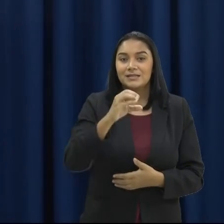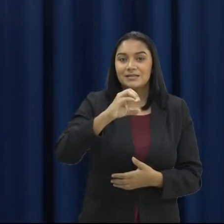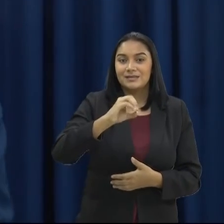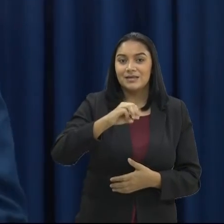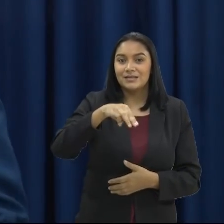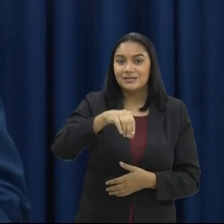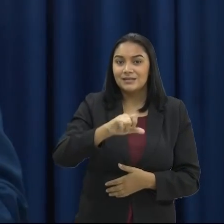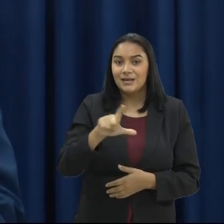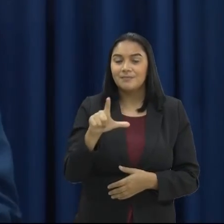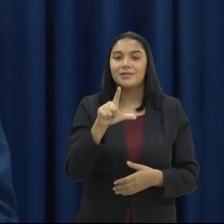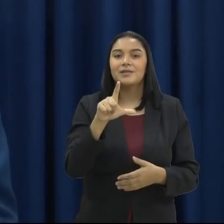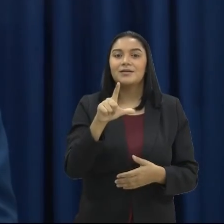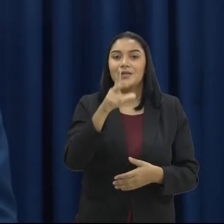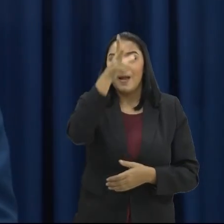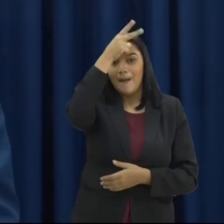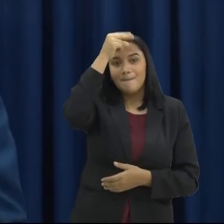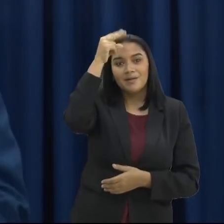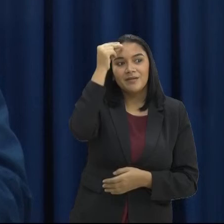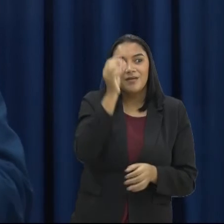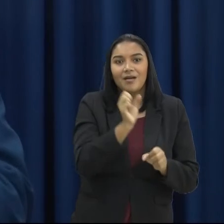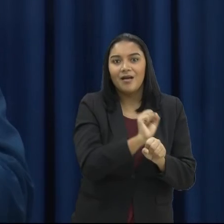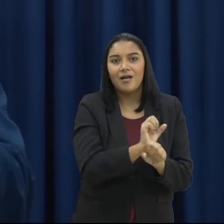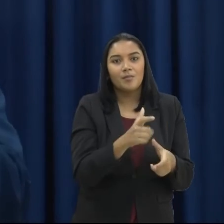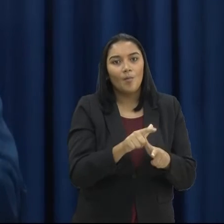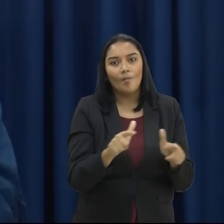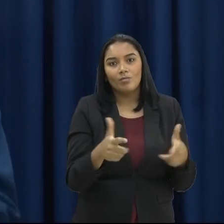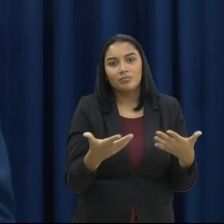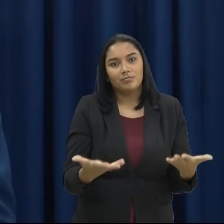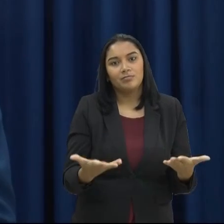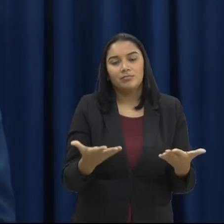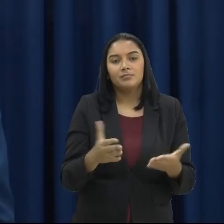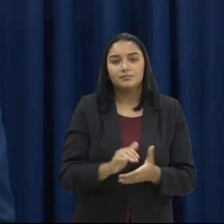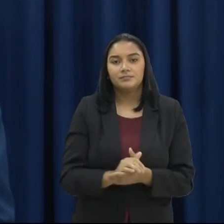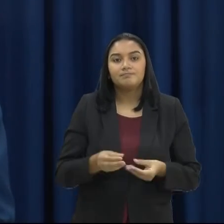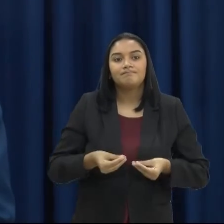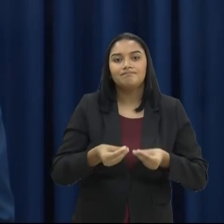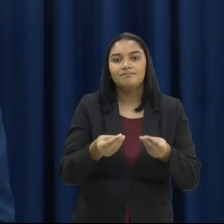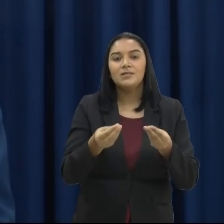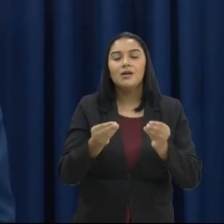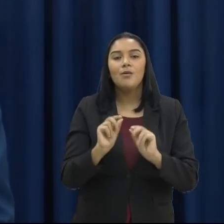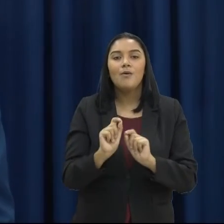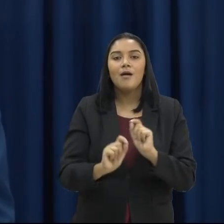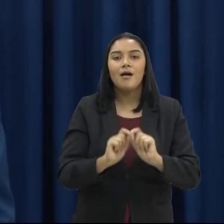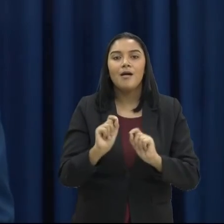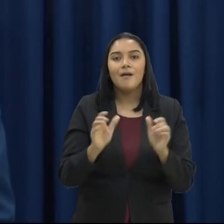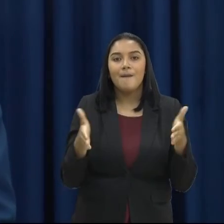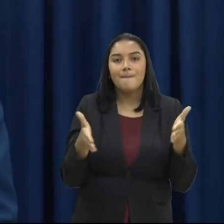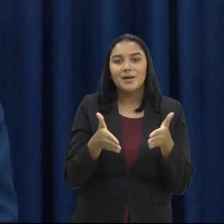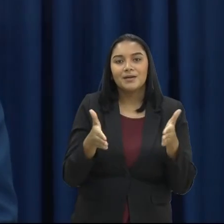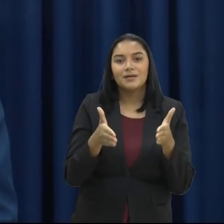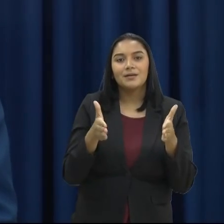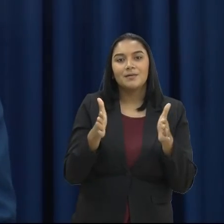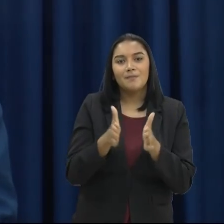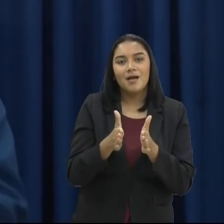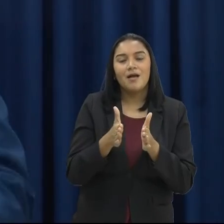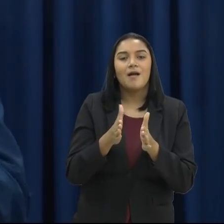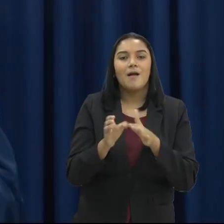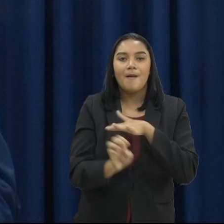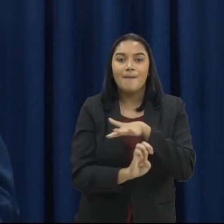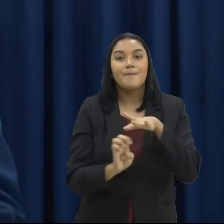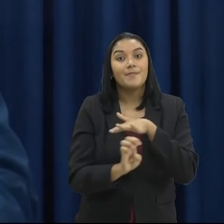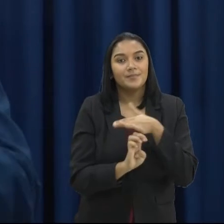na mão da prefeitura improdutivos. Nós vamos entregar isso para o pequeno, o médio e o grande empreendedor.